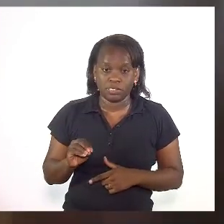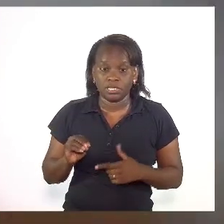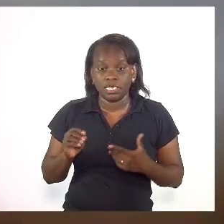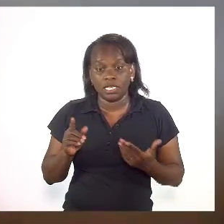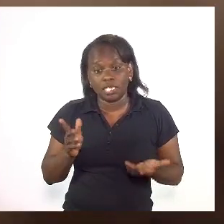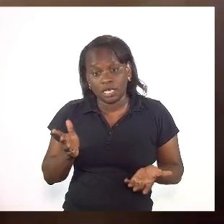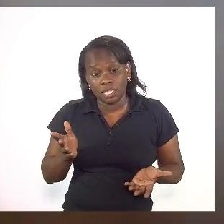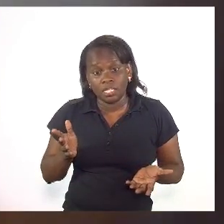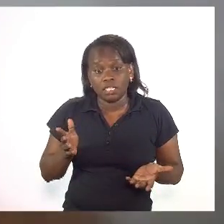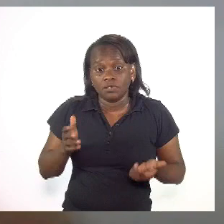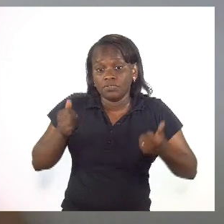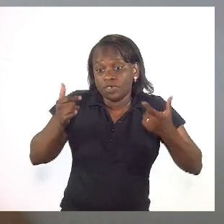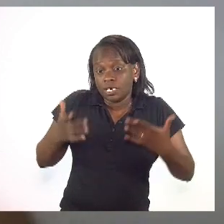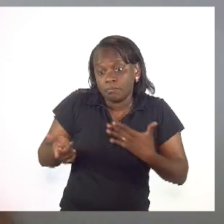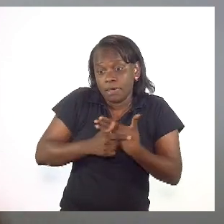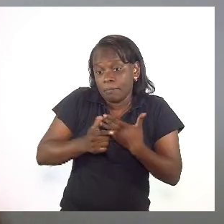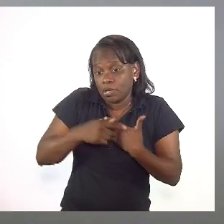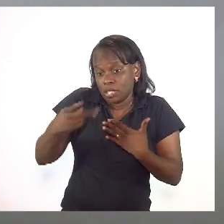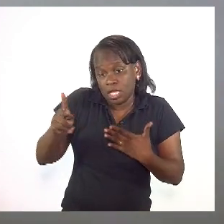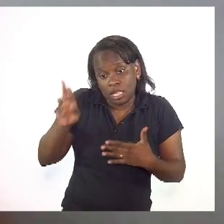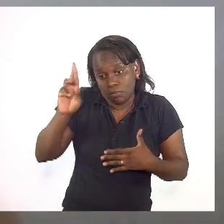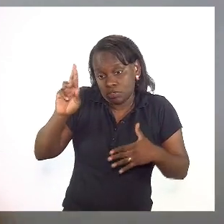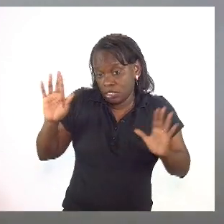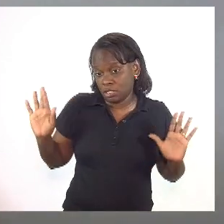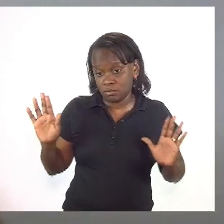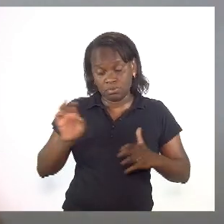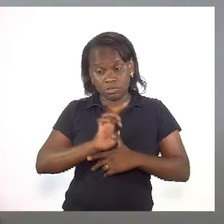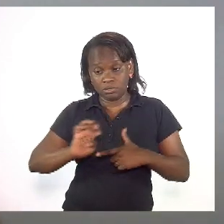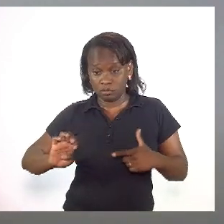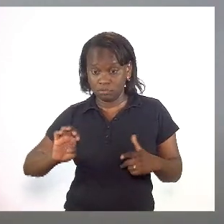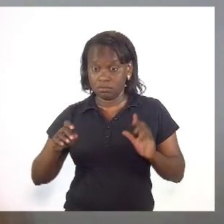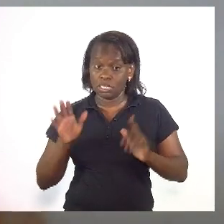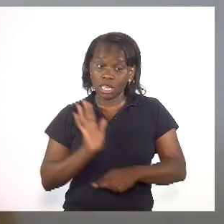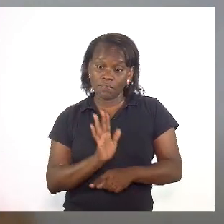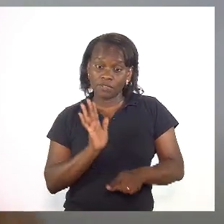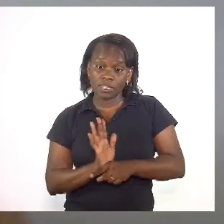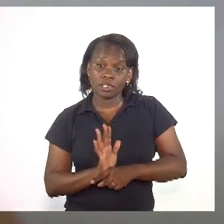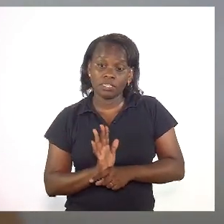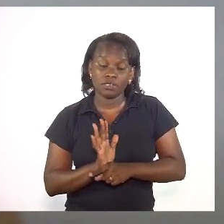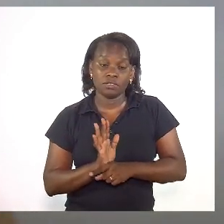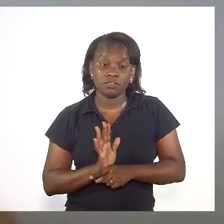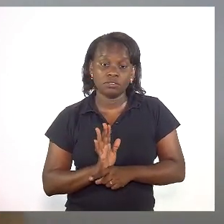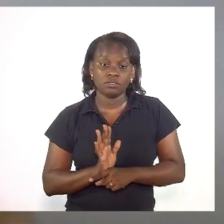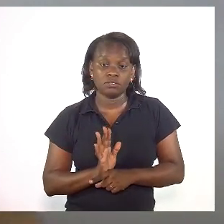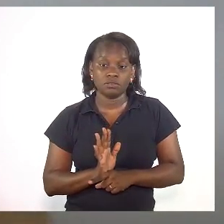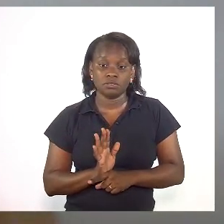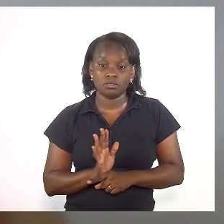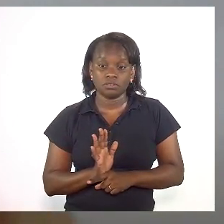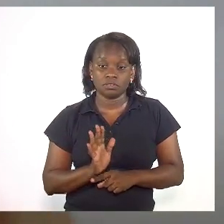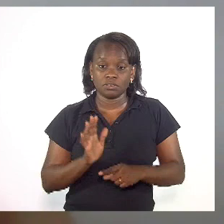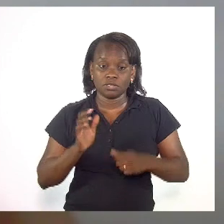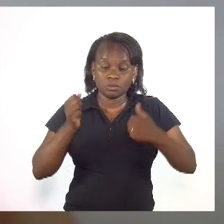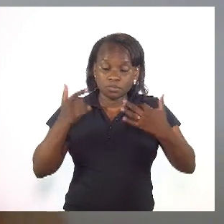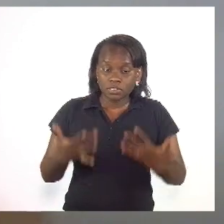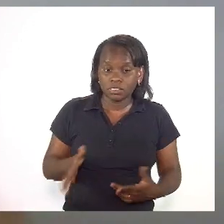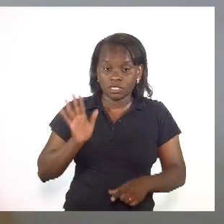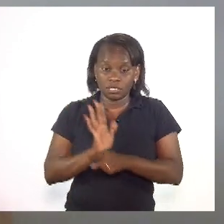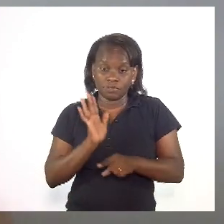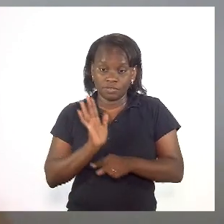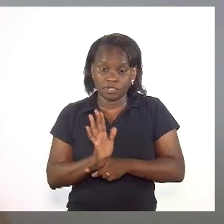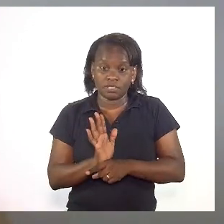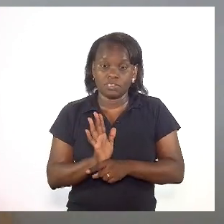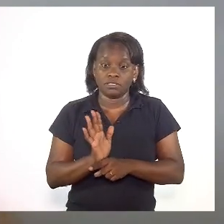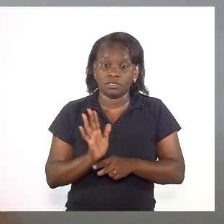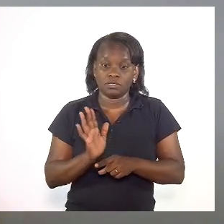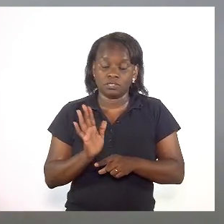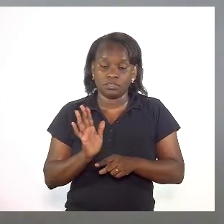ele fez o papel dele, representando o Executivo, defendendo, fazendo a defesa